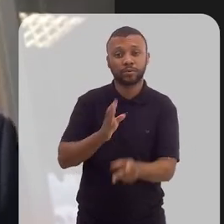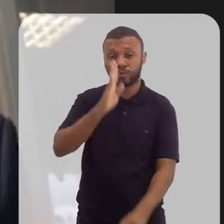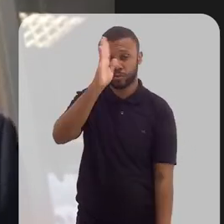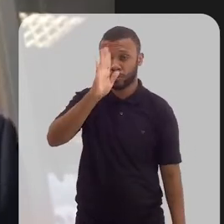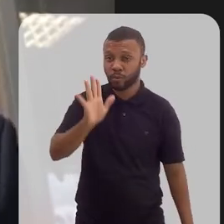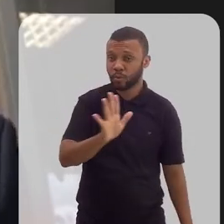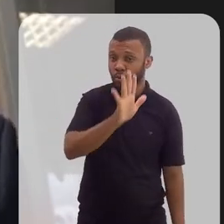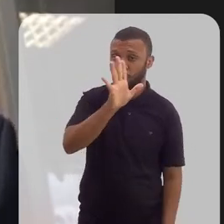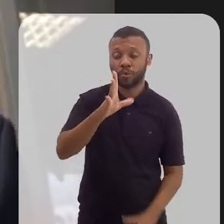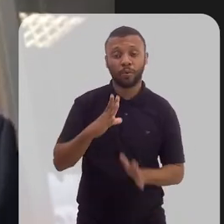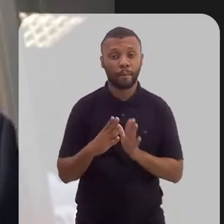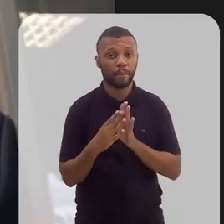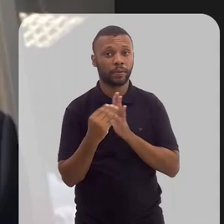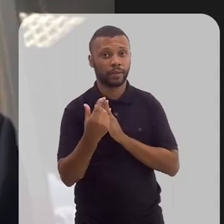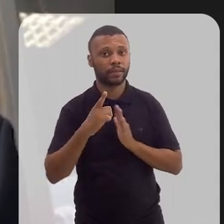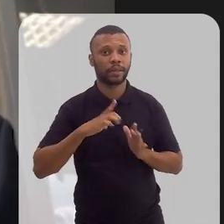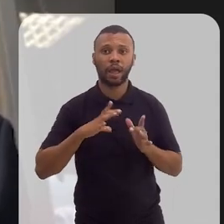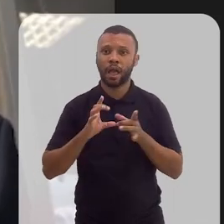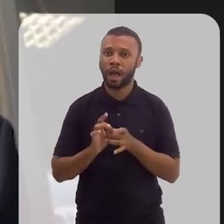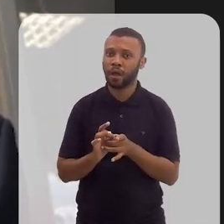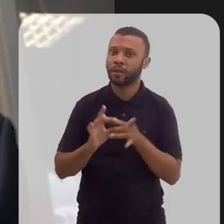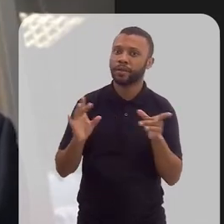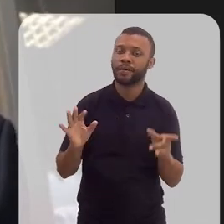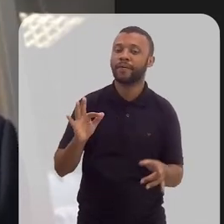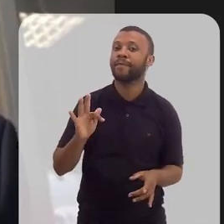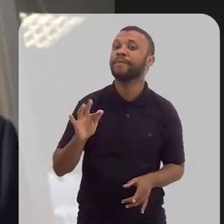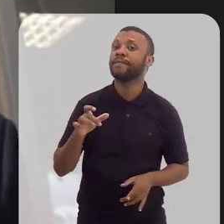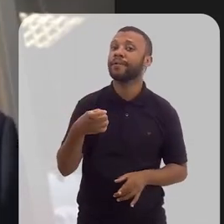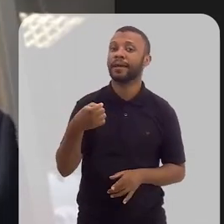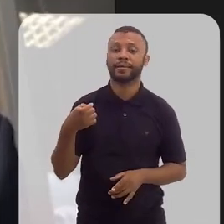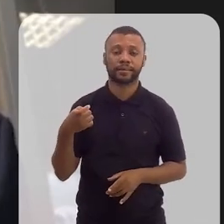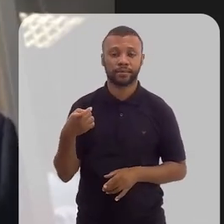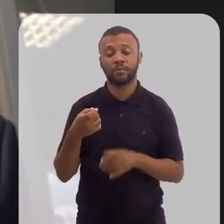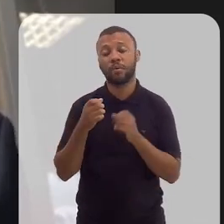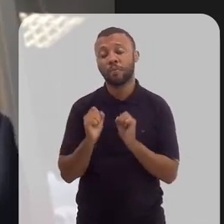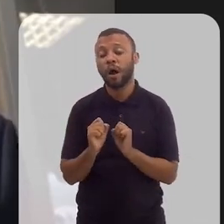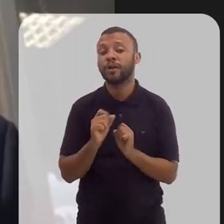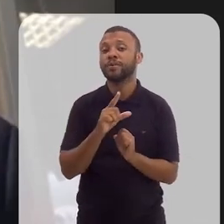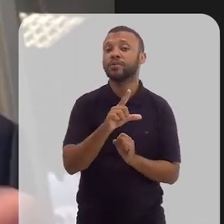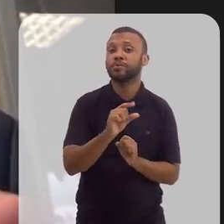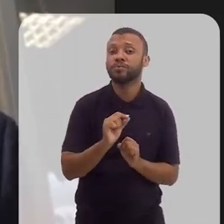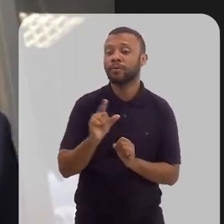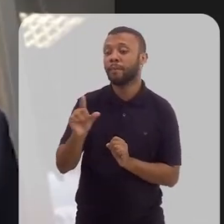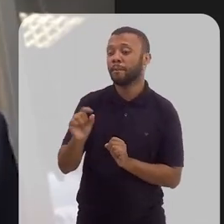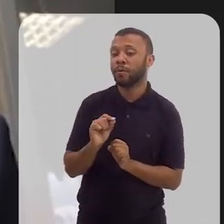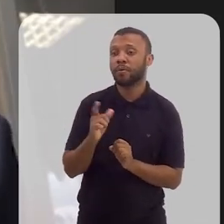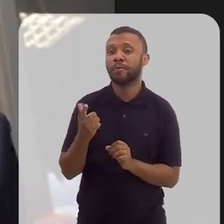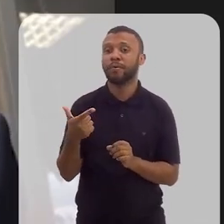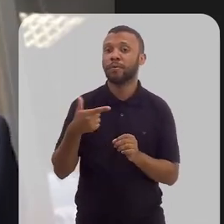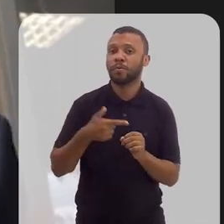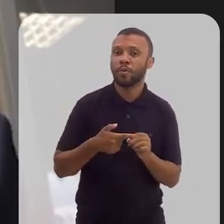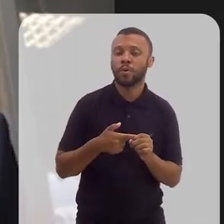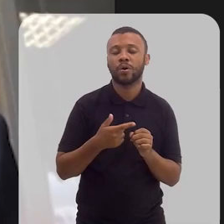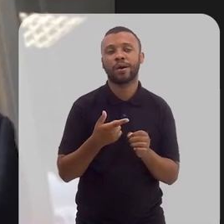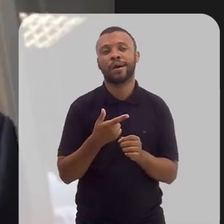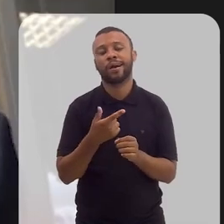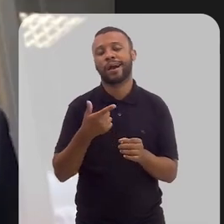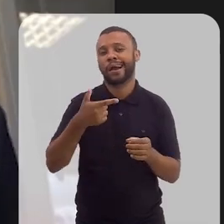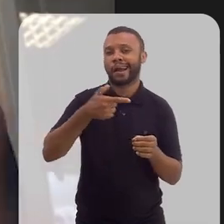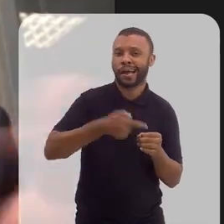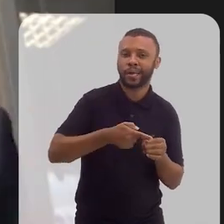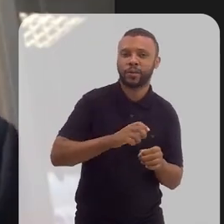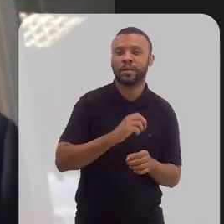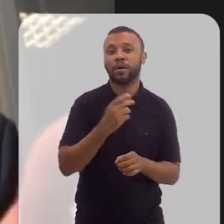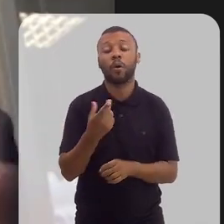Brasil são modelos que têm motorização flex, ou seja, que você pode abastecer indistintamente com gasolina ou